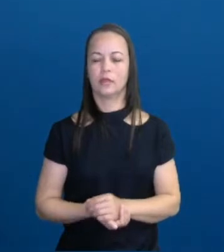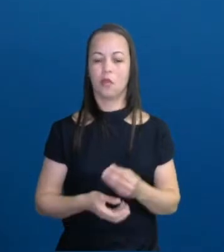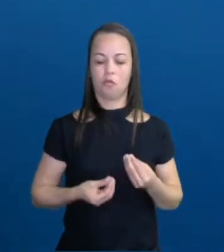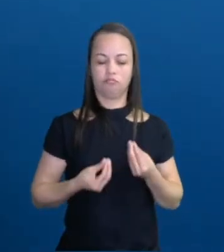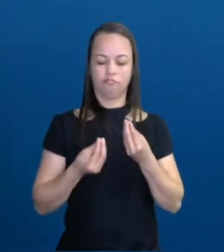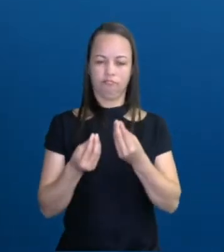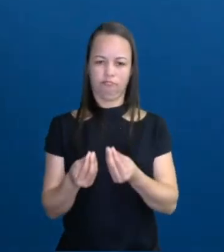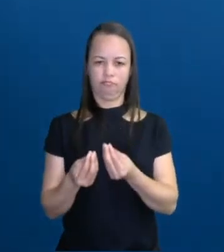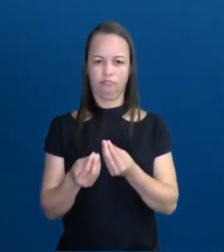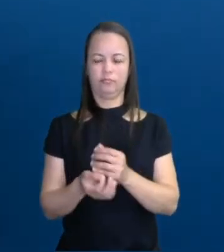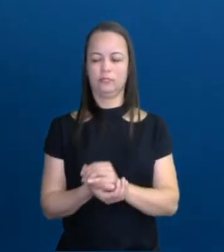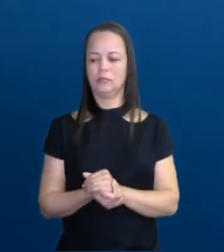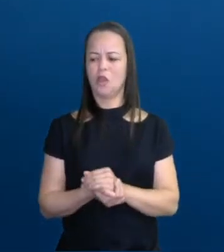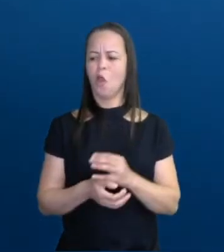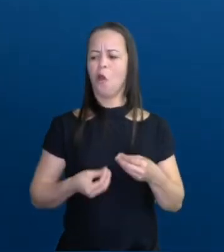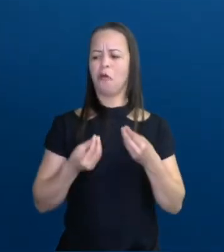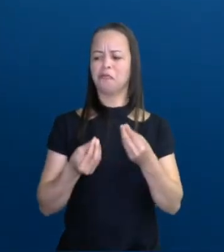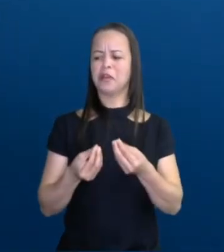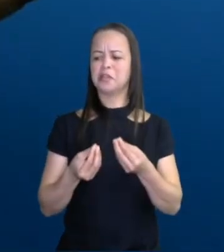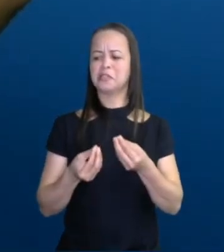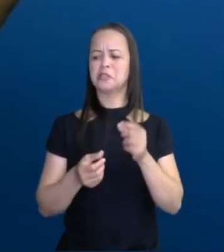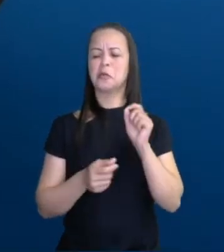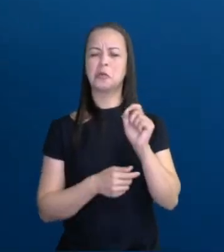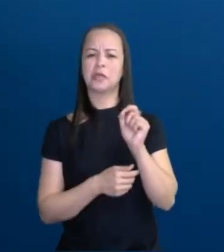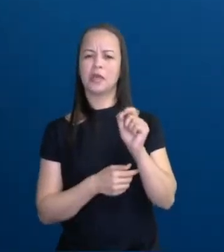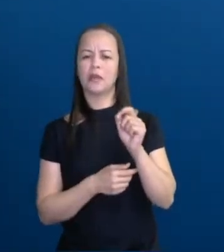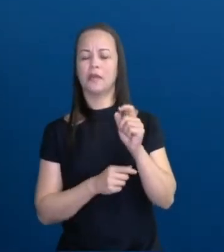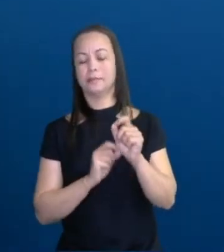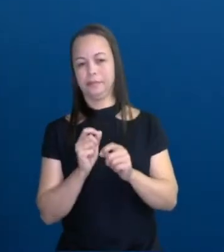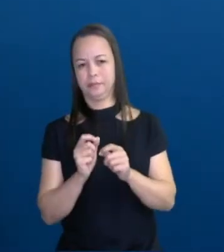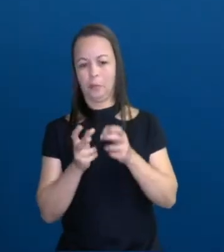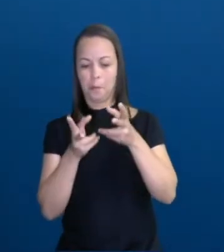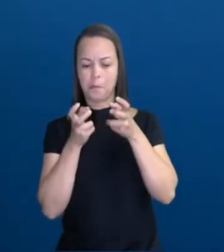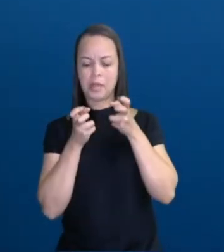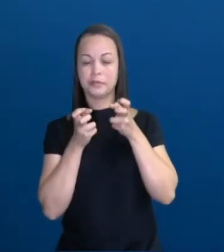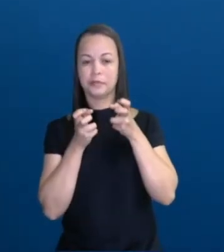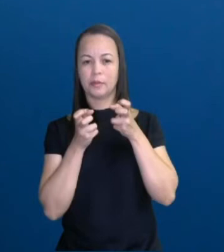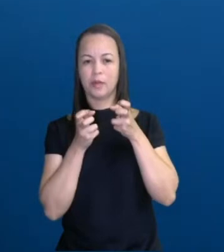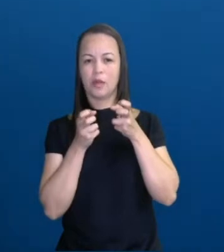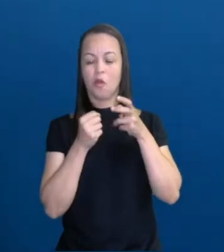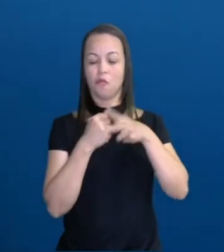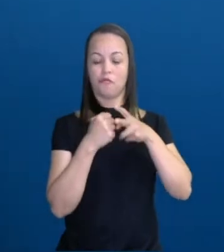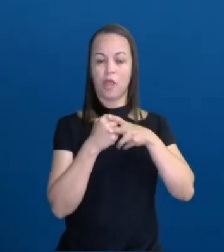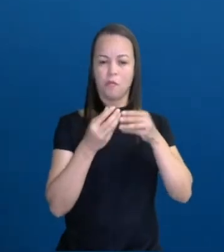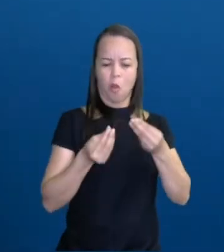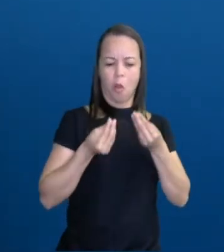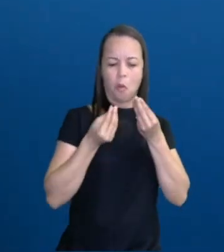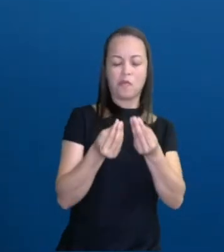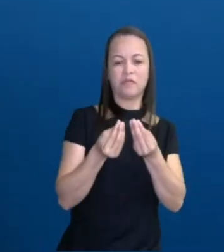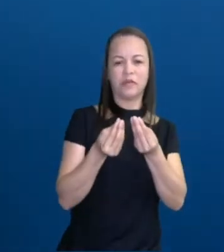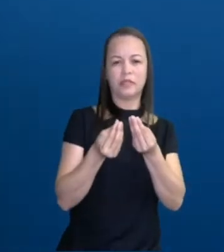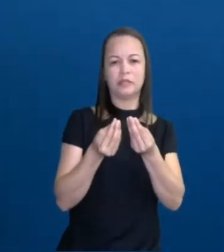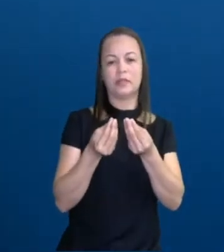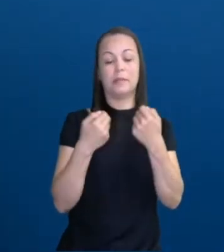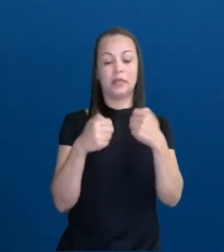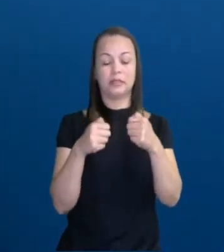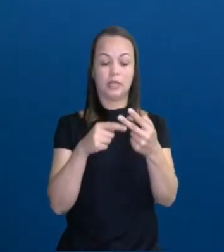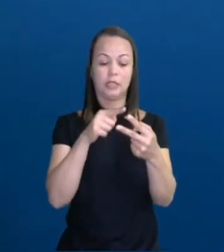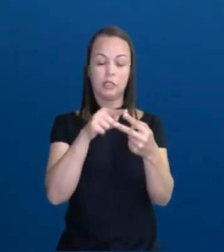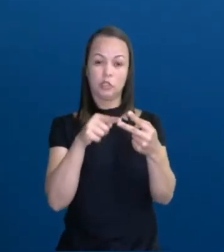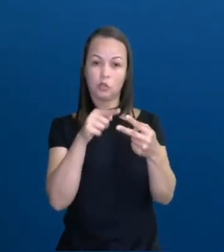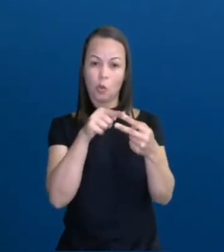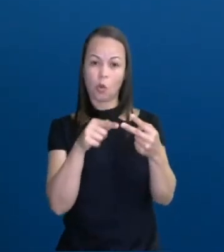Ofereci. Ofereci o quê e para quem? Percebam que o verbo oferecer, ele precisa de dois complementos.